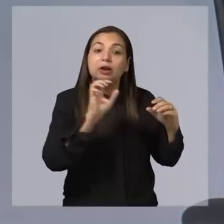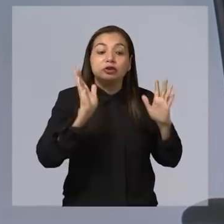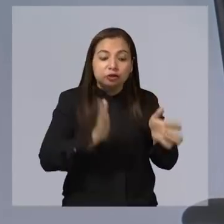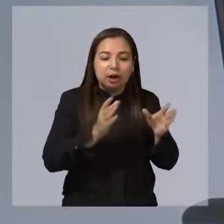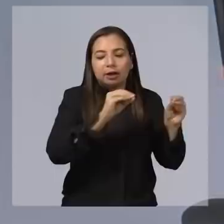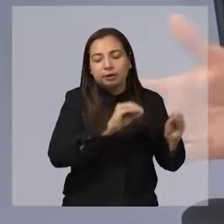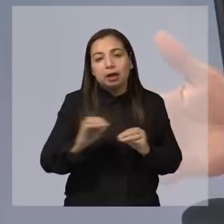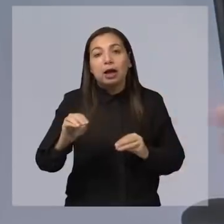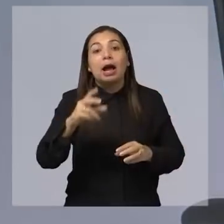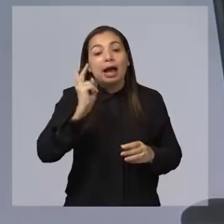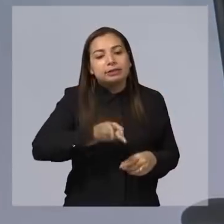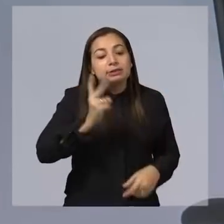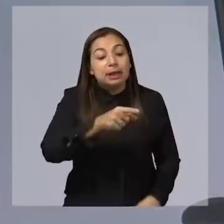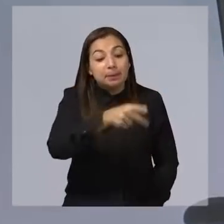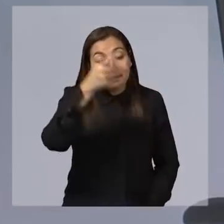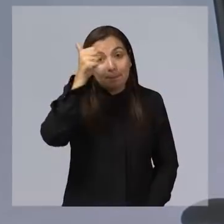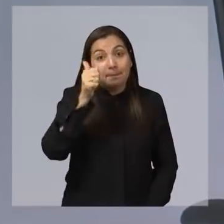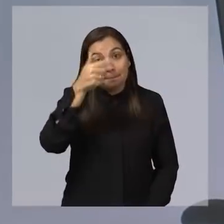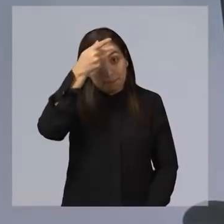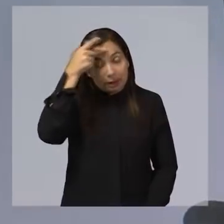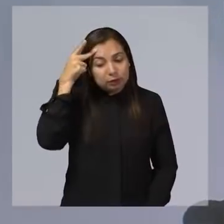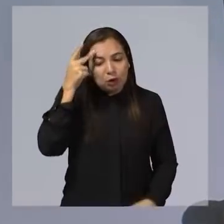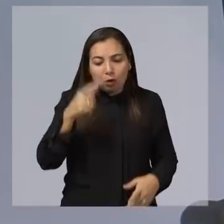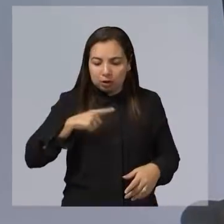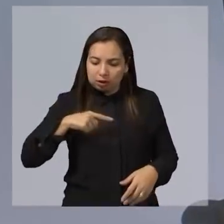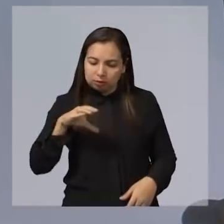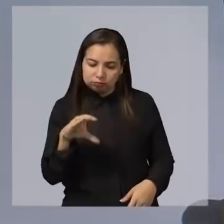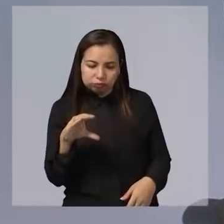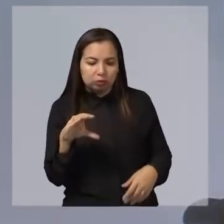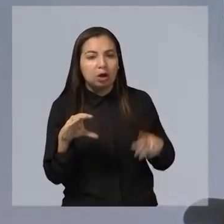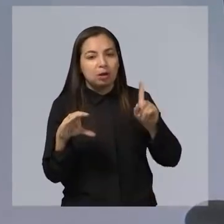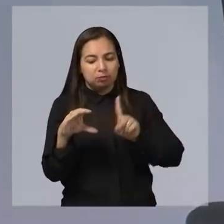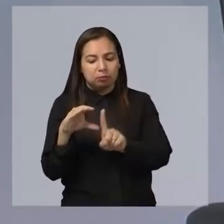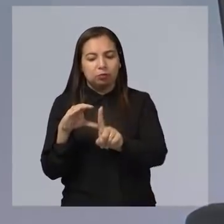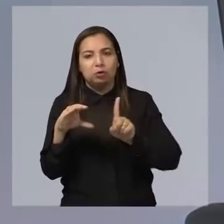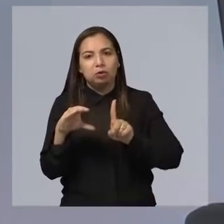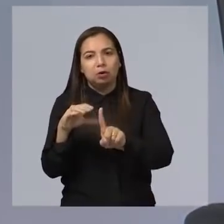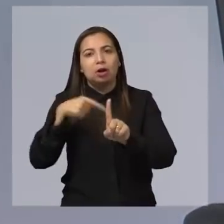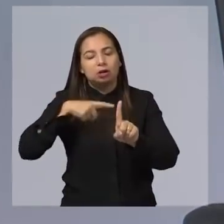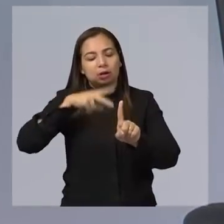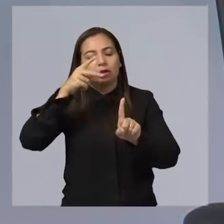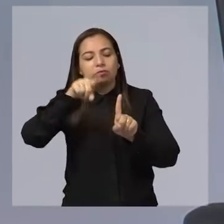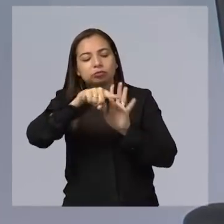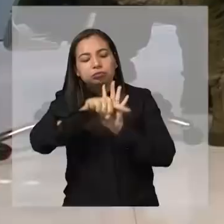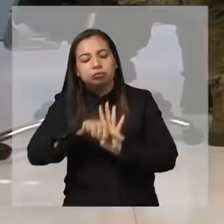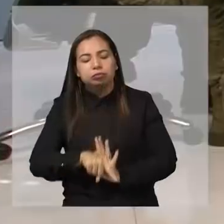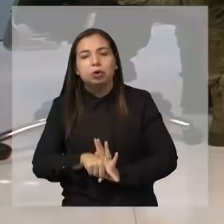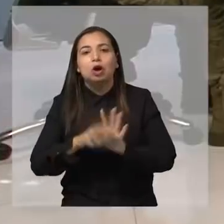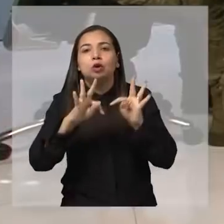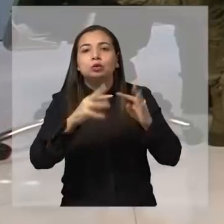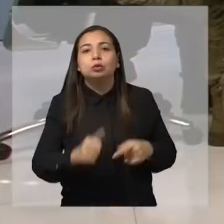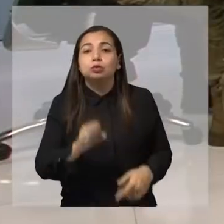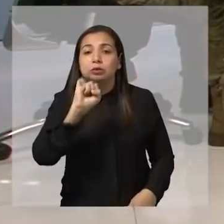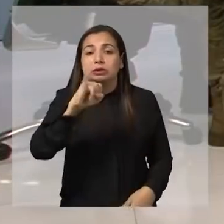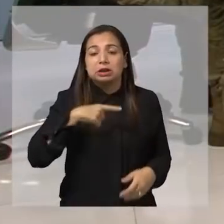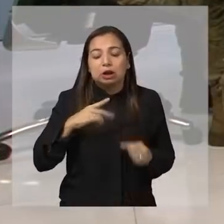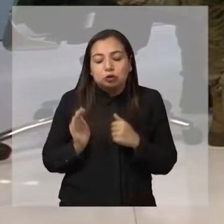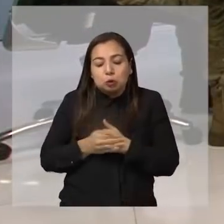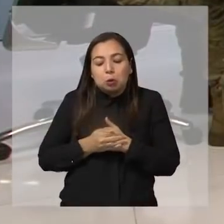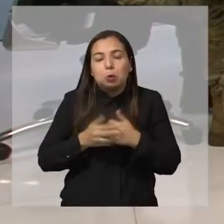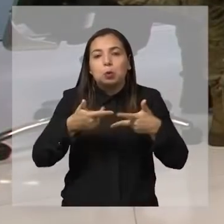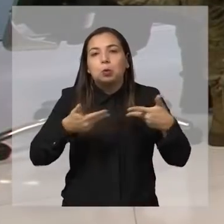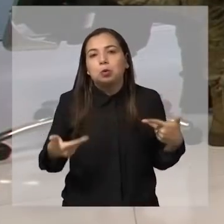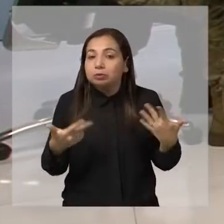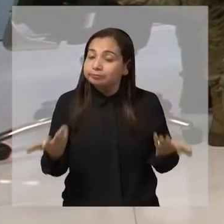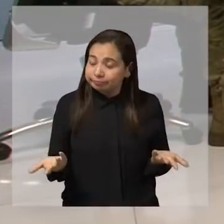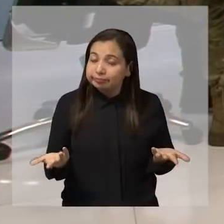body scan. É simples, atitudes assim. Outra coisa humanizada que a gente está fazendo, questão da visita kids, eu não vou deixar, igual eu vou fazer lá no Rio Grande do